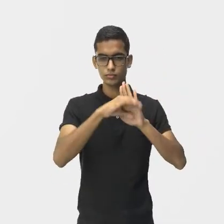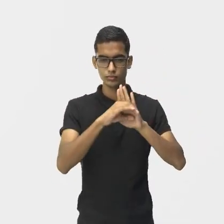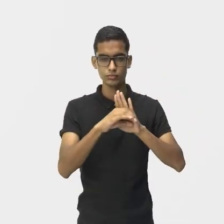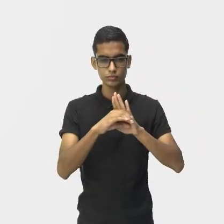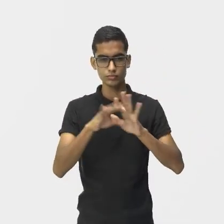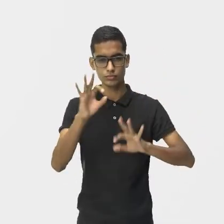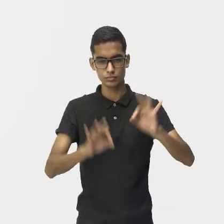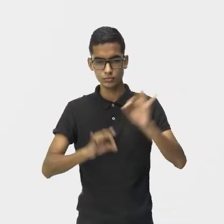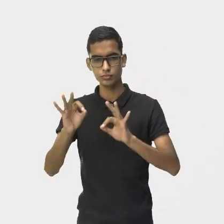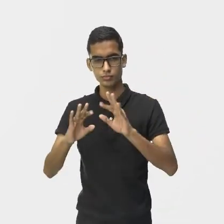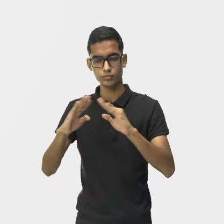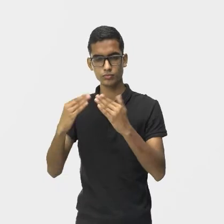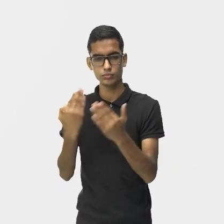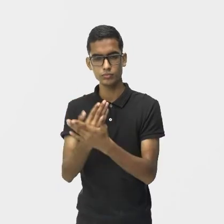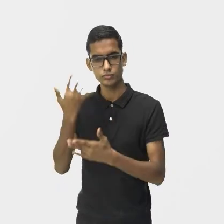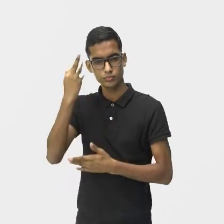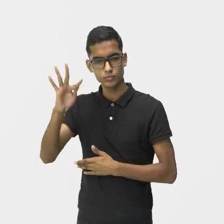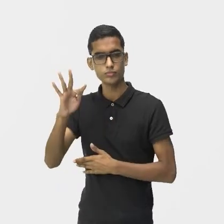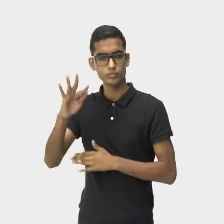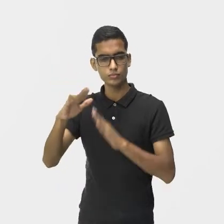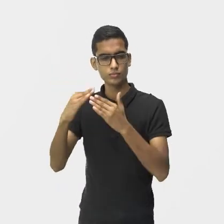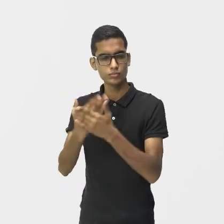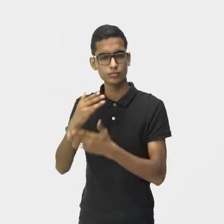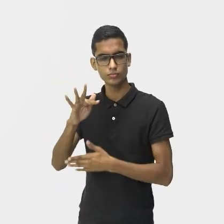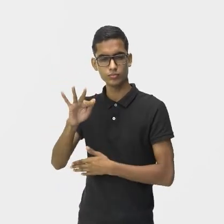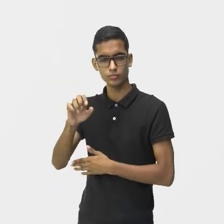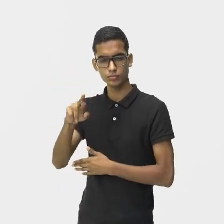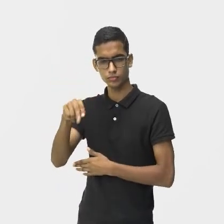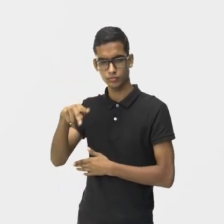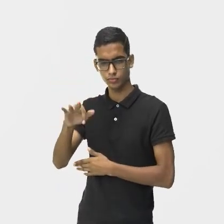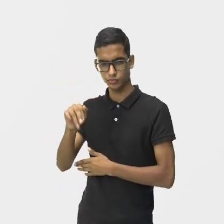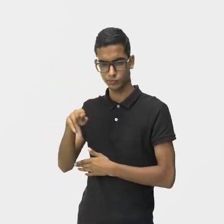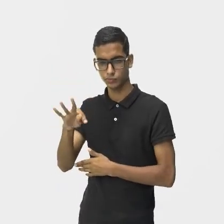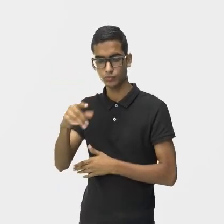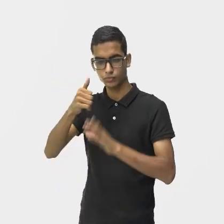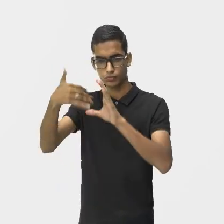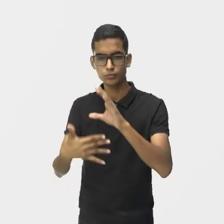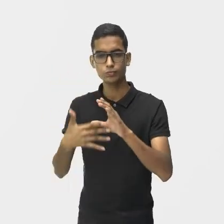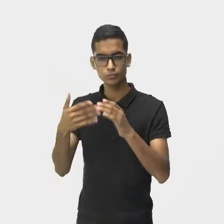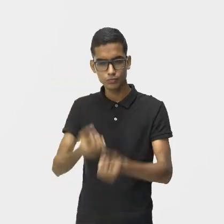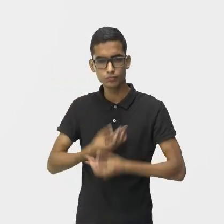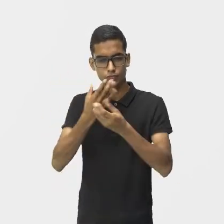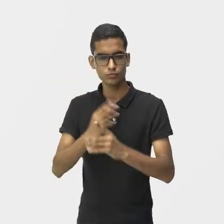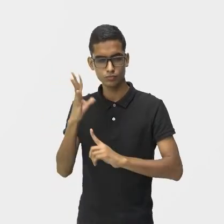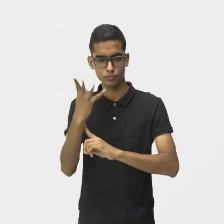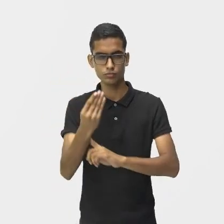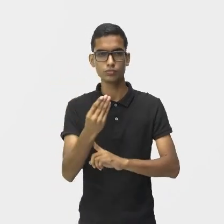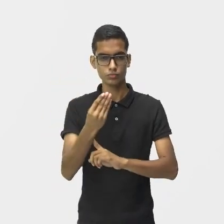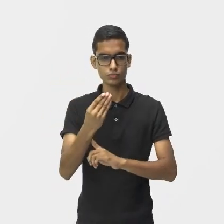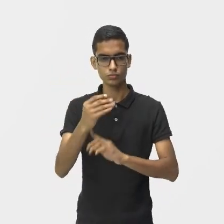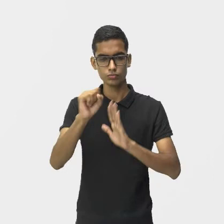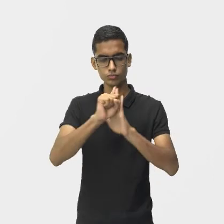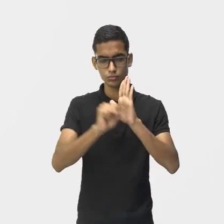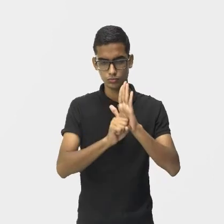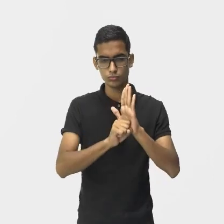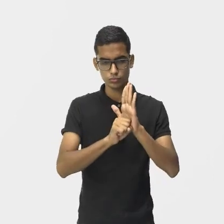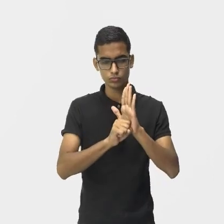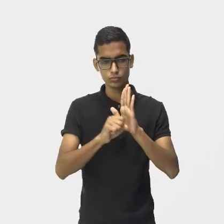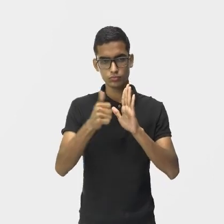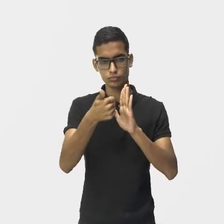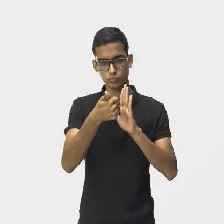da Escola de Frankfurt para caracterizar a produção artística a partir do século